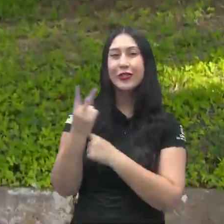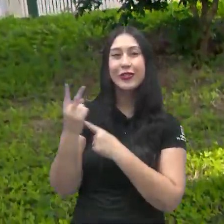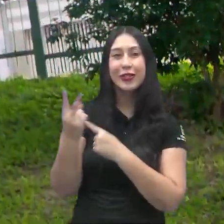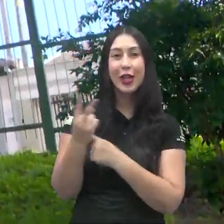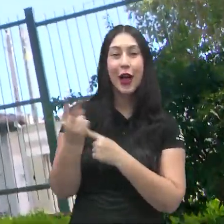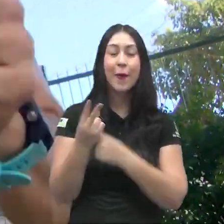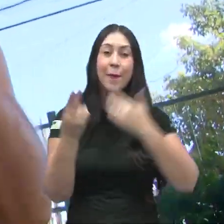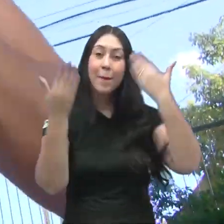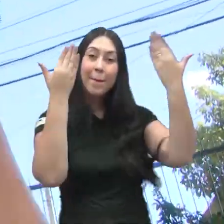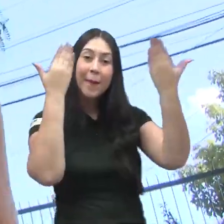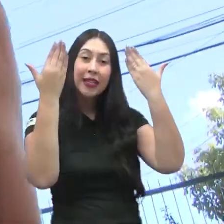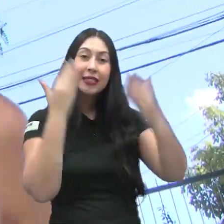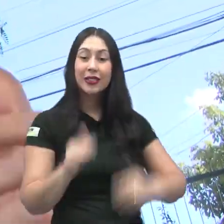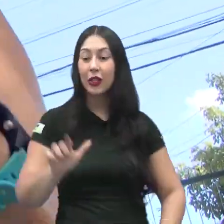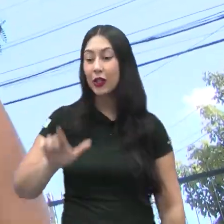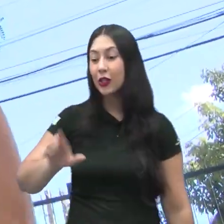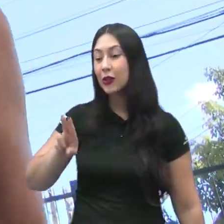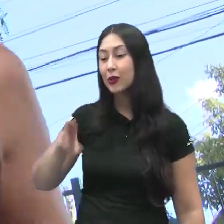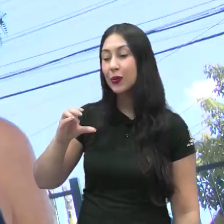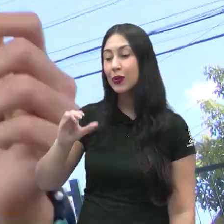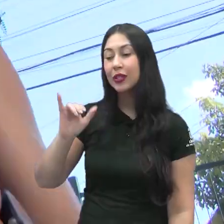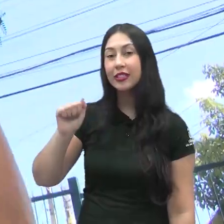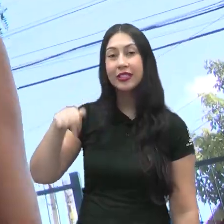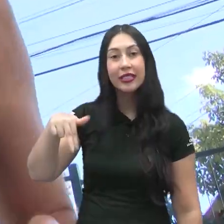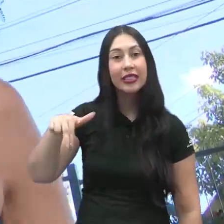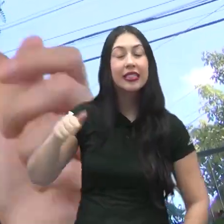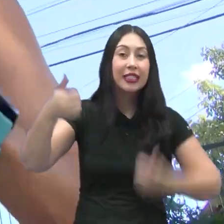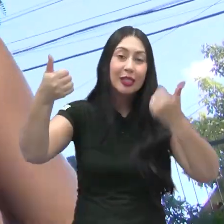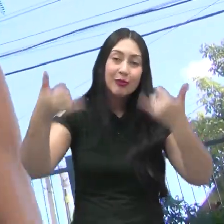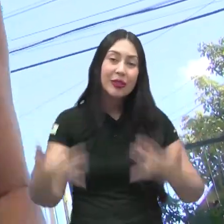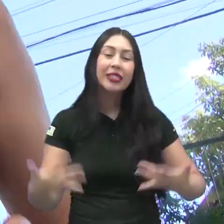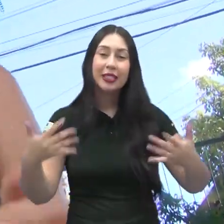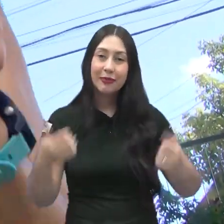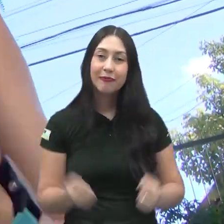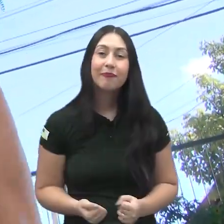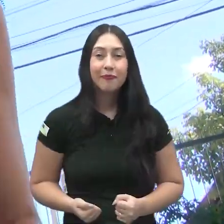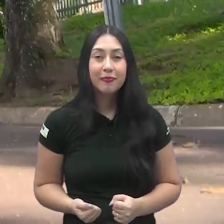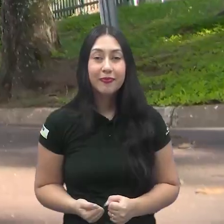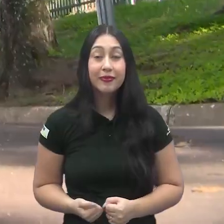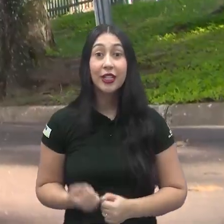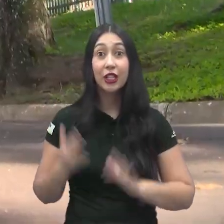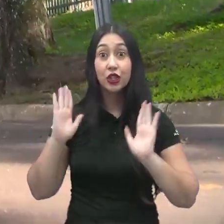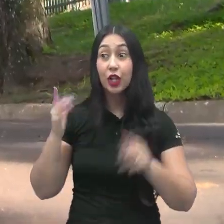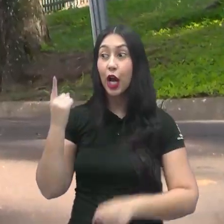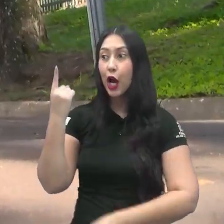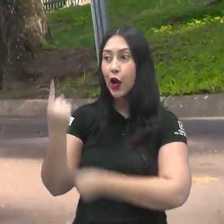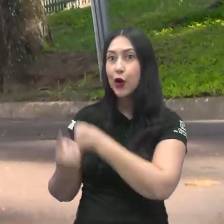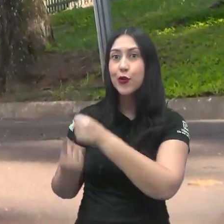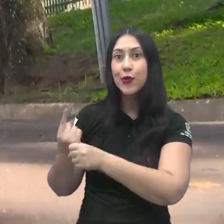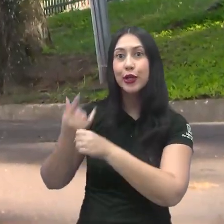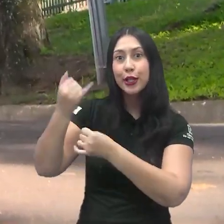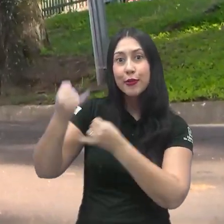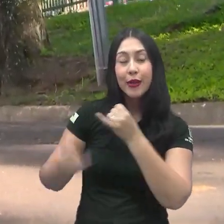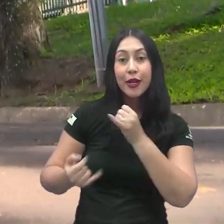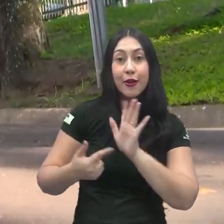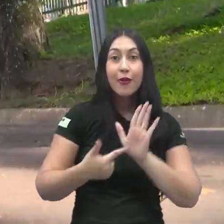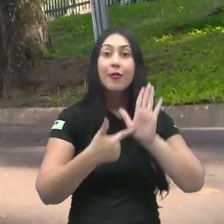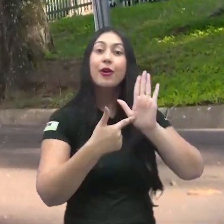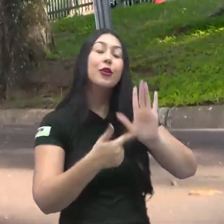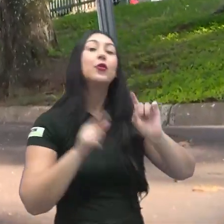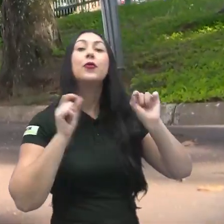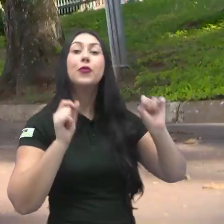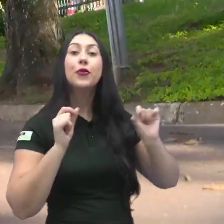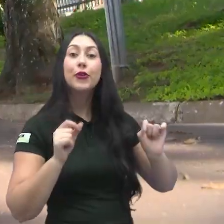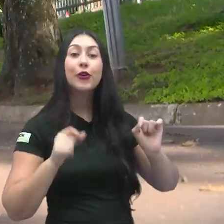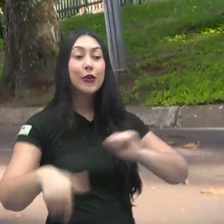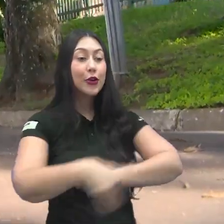que a psicóloga Luciana Amorim define a paixão que mudou a rotina dela. Há 1 ano e meio, descobriu que o